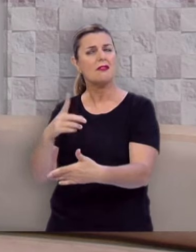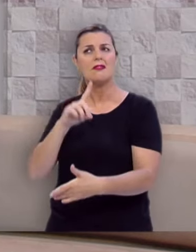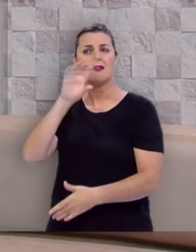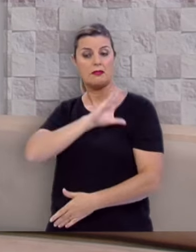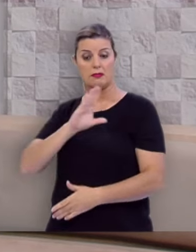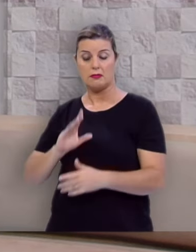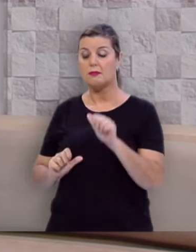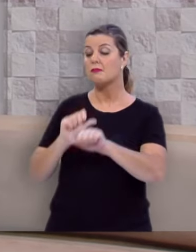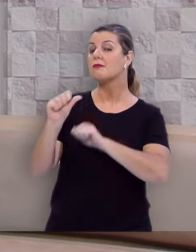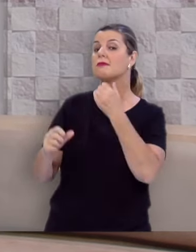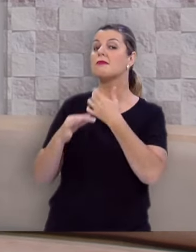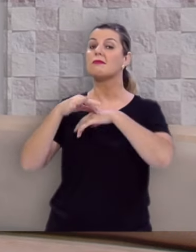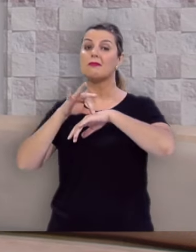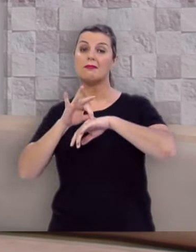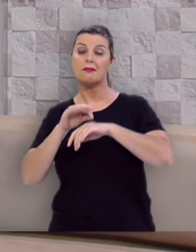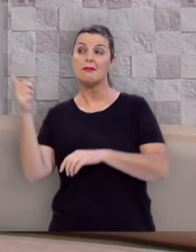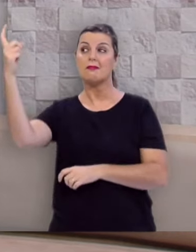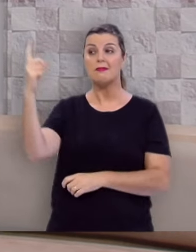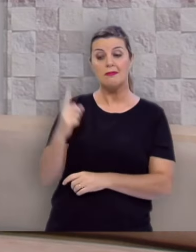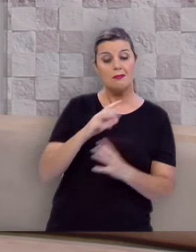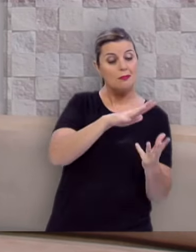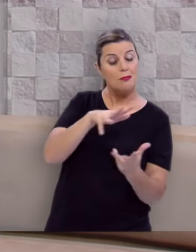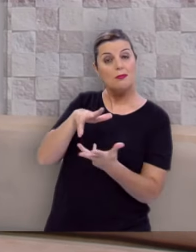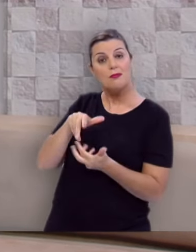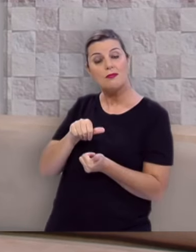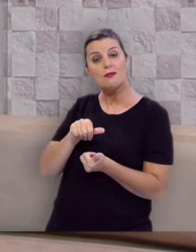porque Cristo se encarnou, veio ao mundo,